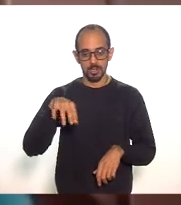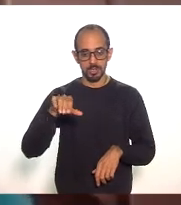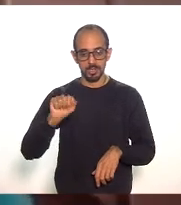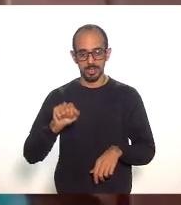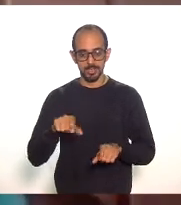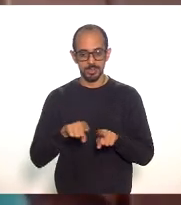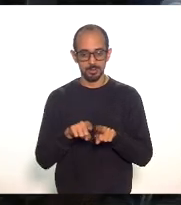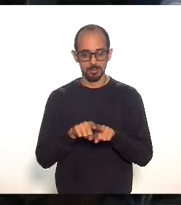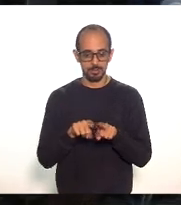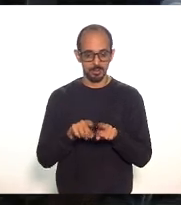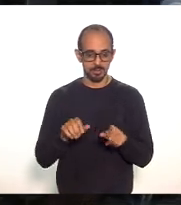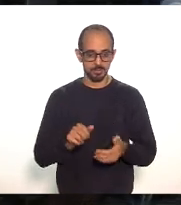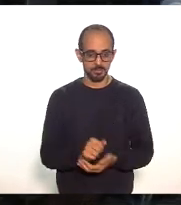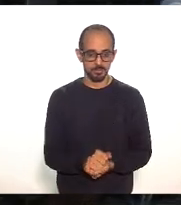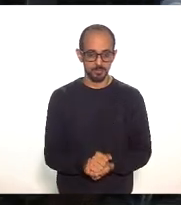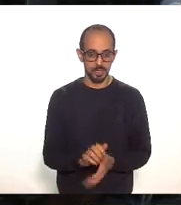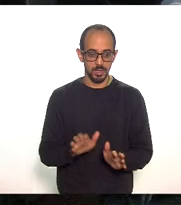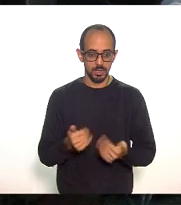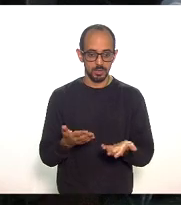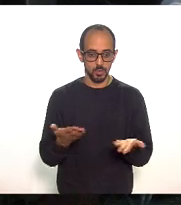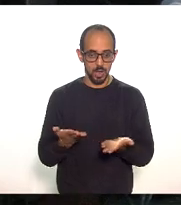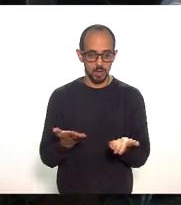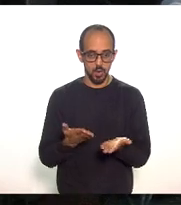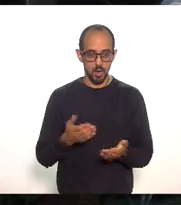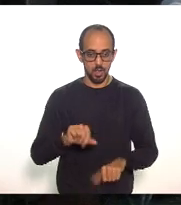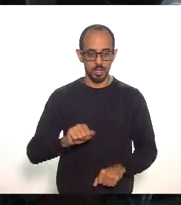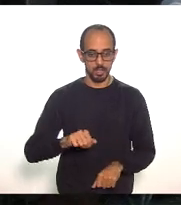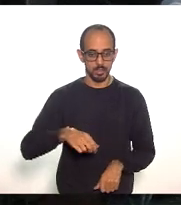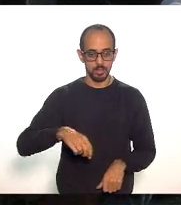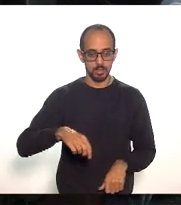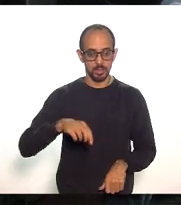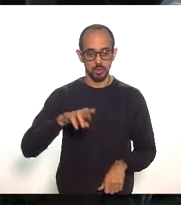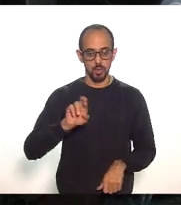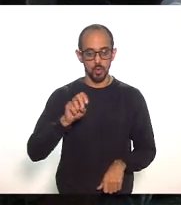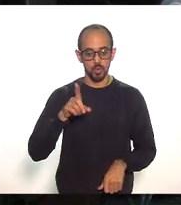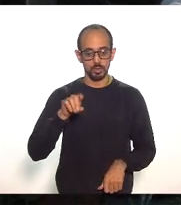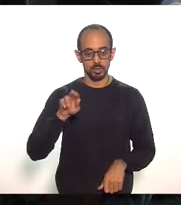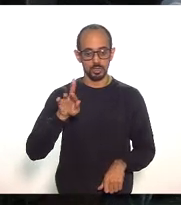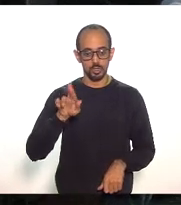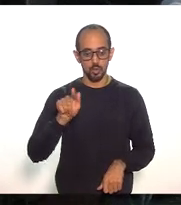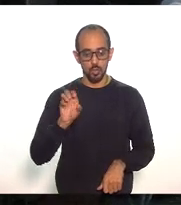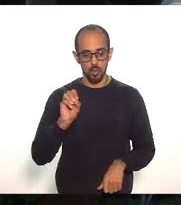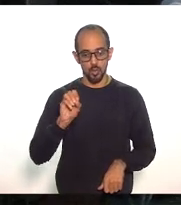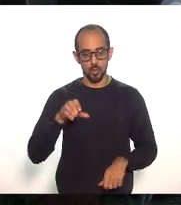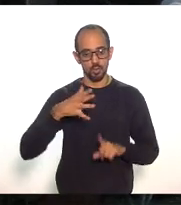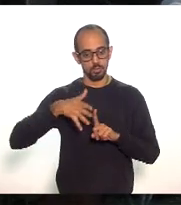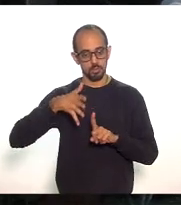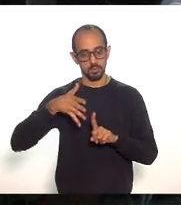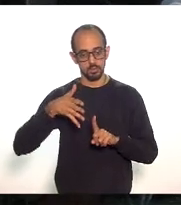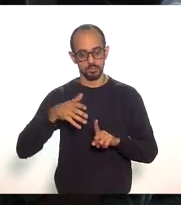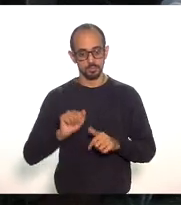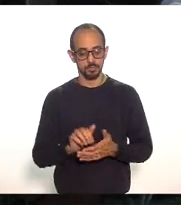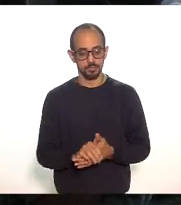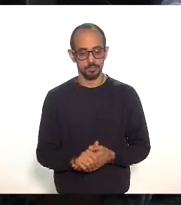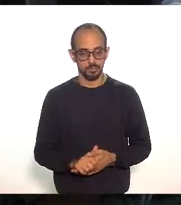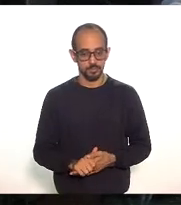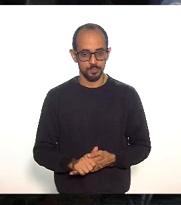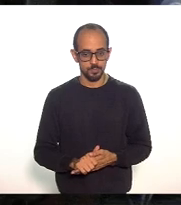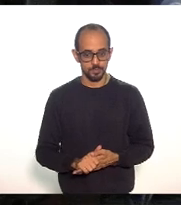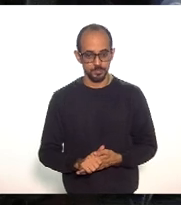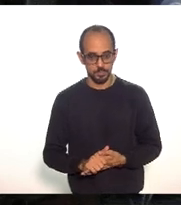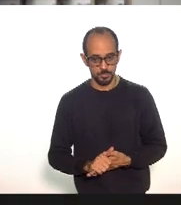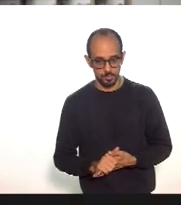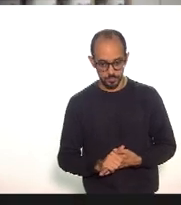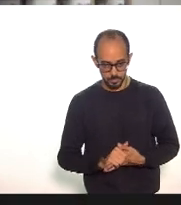aqui. Do... Ok, então com a palavra o deputado Rodrigo Amorim, em seguida para a declaração Felipe e depois deputada Renata. Eu